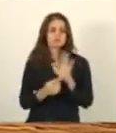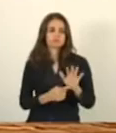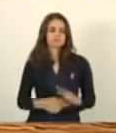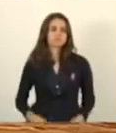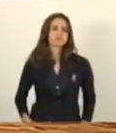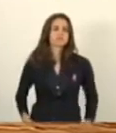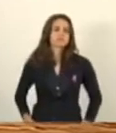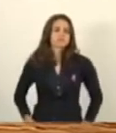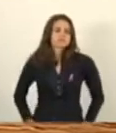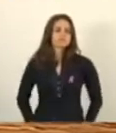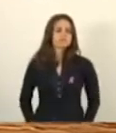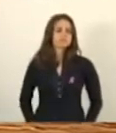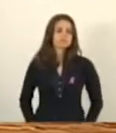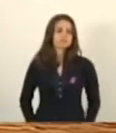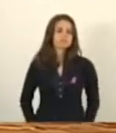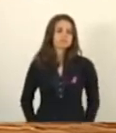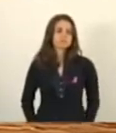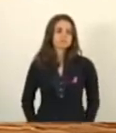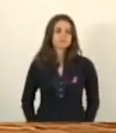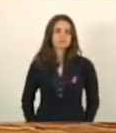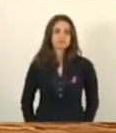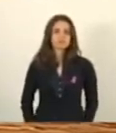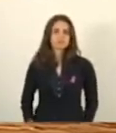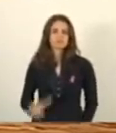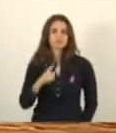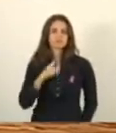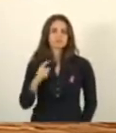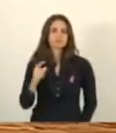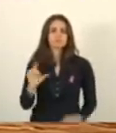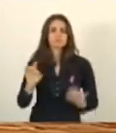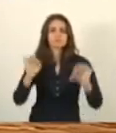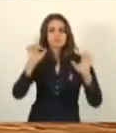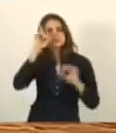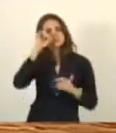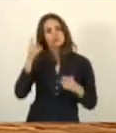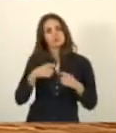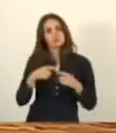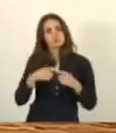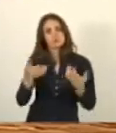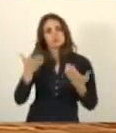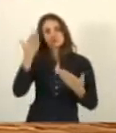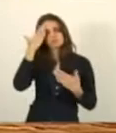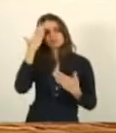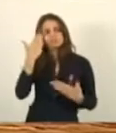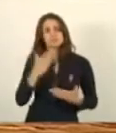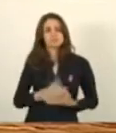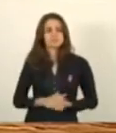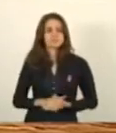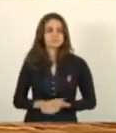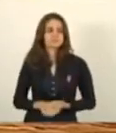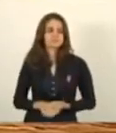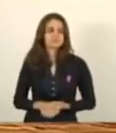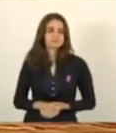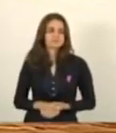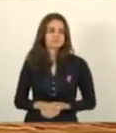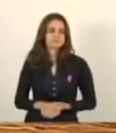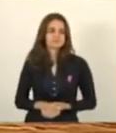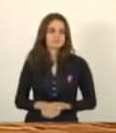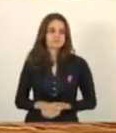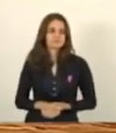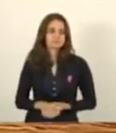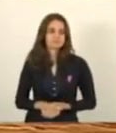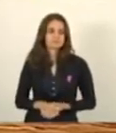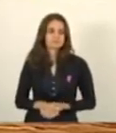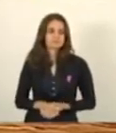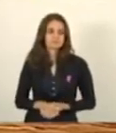o Alain. Então, nós recebemos essa homenagem do Dia do Médico, eu quero agradecer. Mais outra homenagem, me ajuda aqui, por